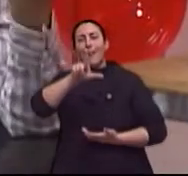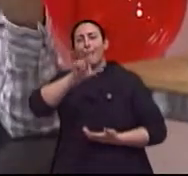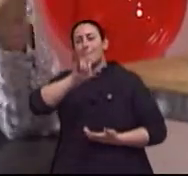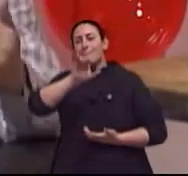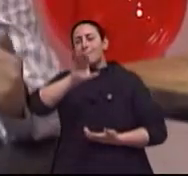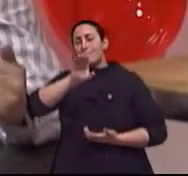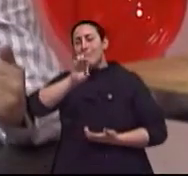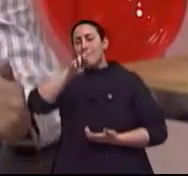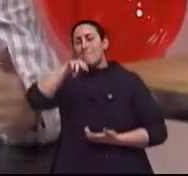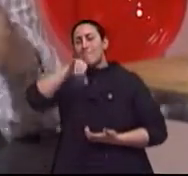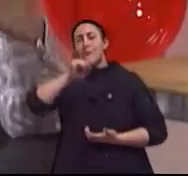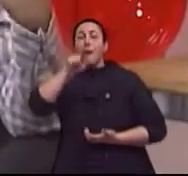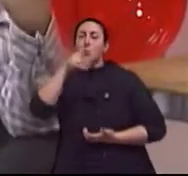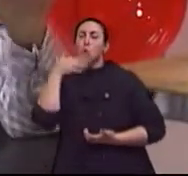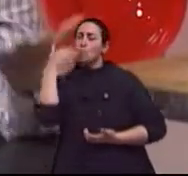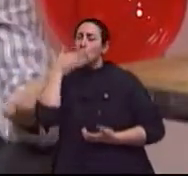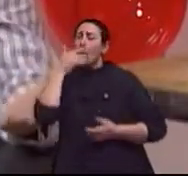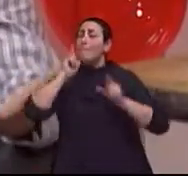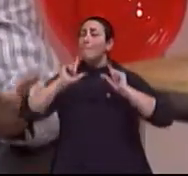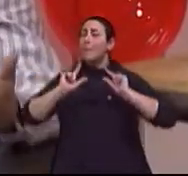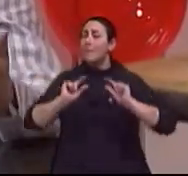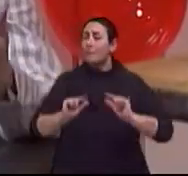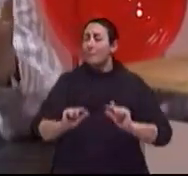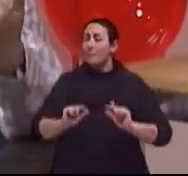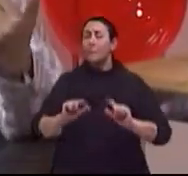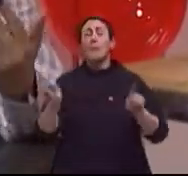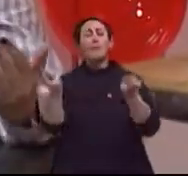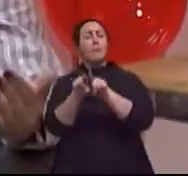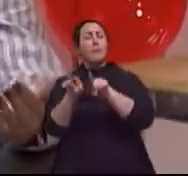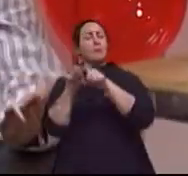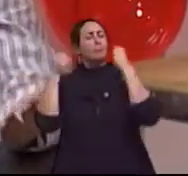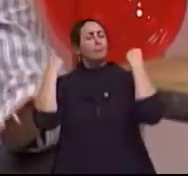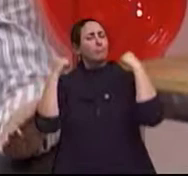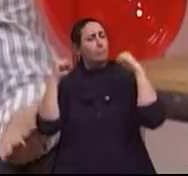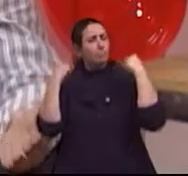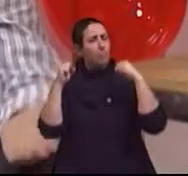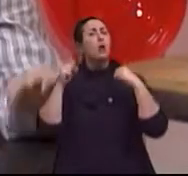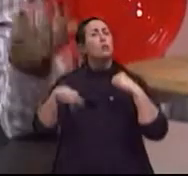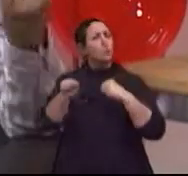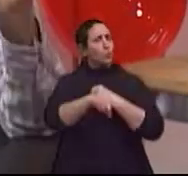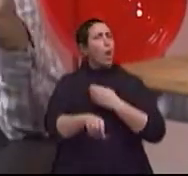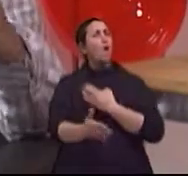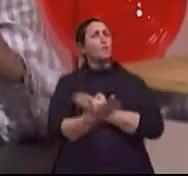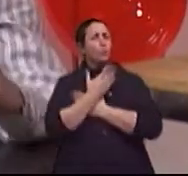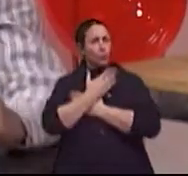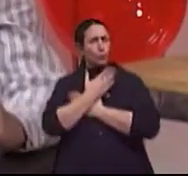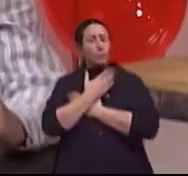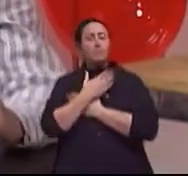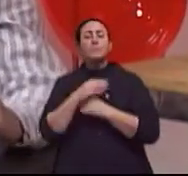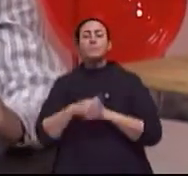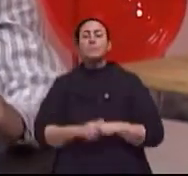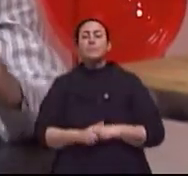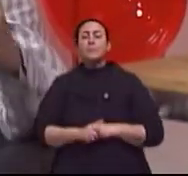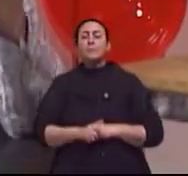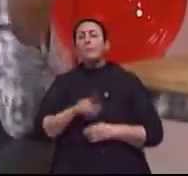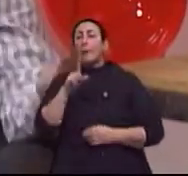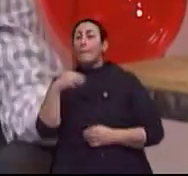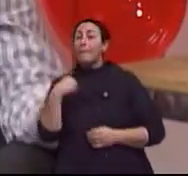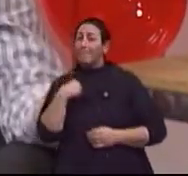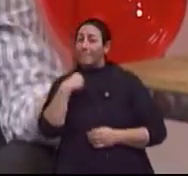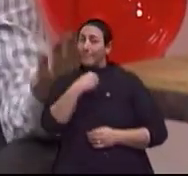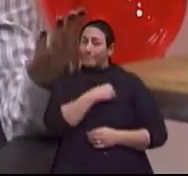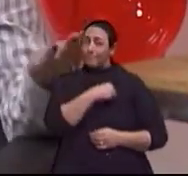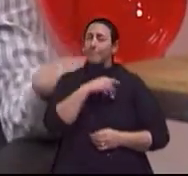no sangue, uhum, baixos, fazer uma atividade física, tudo isso vai ajudar. A questão das medicações,